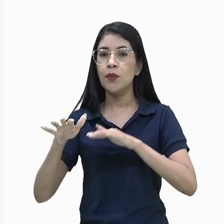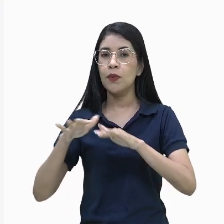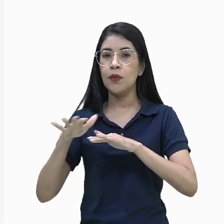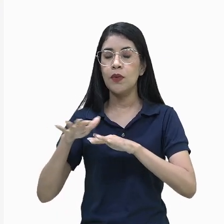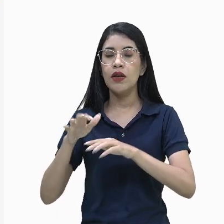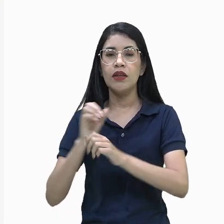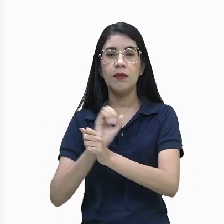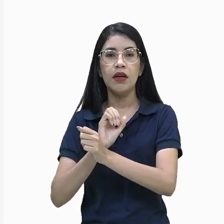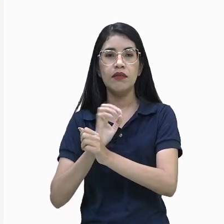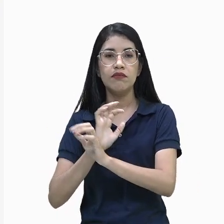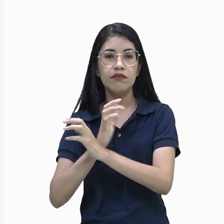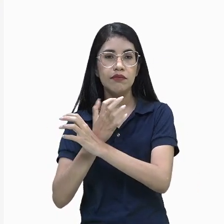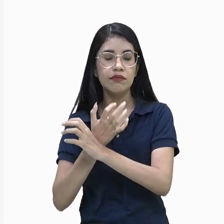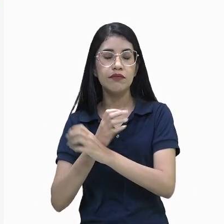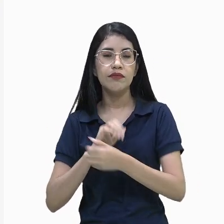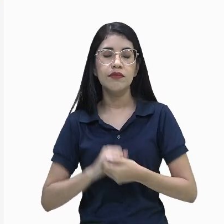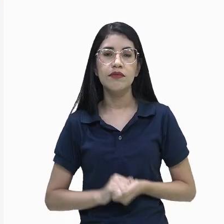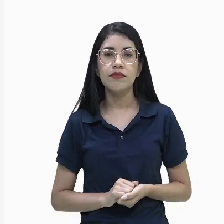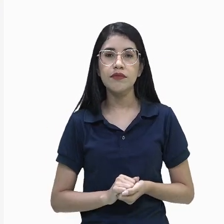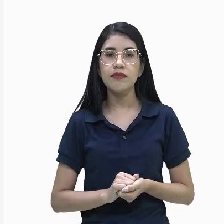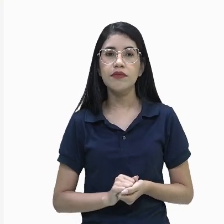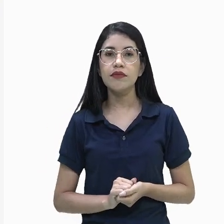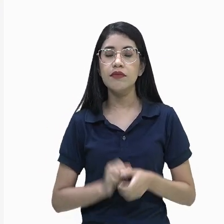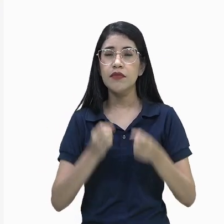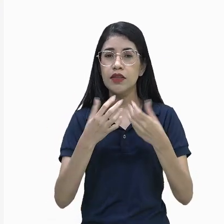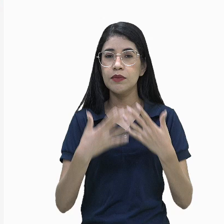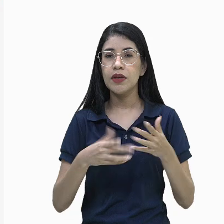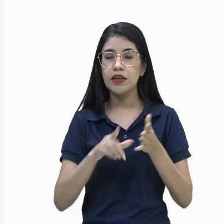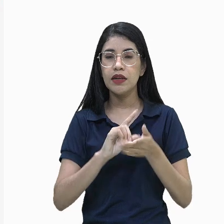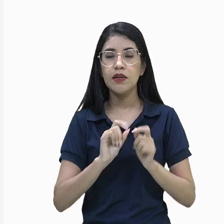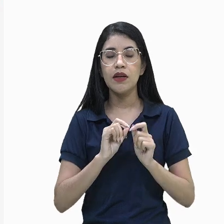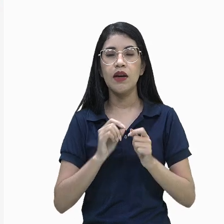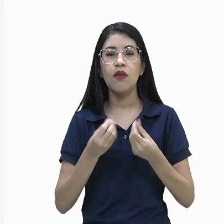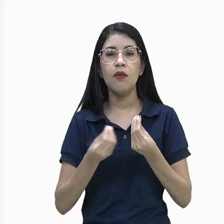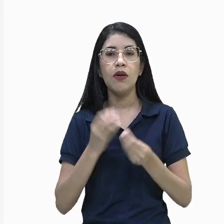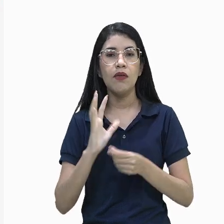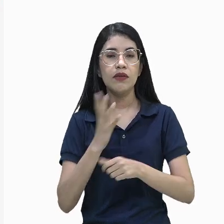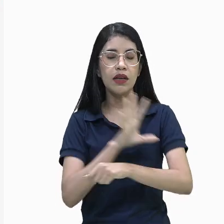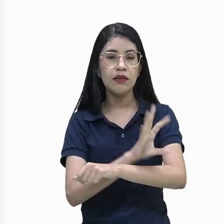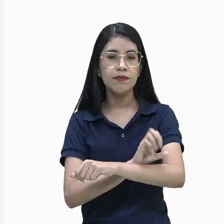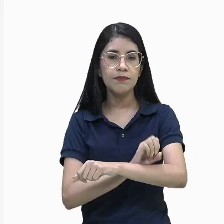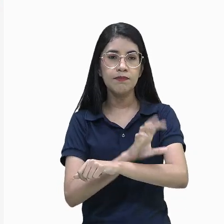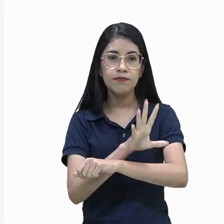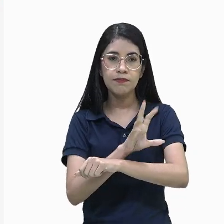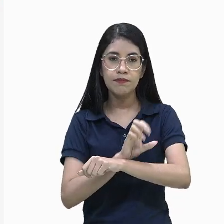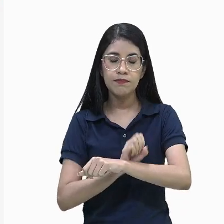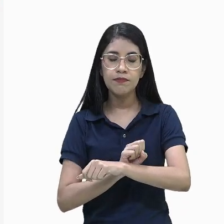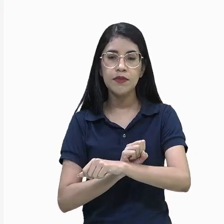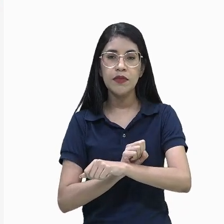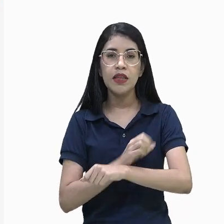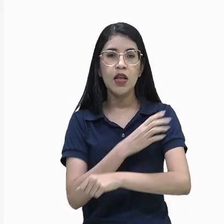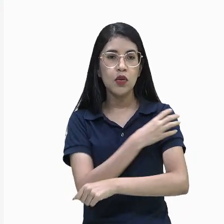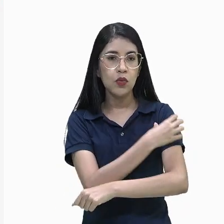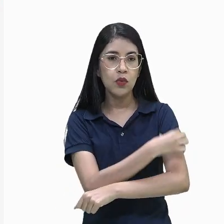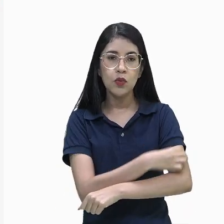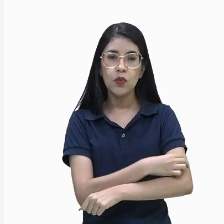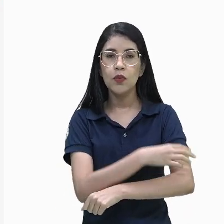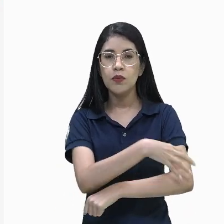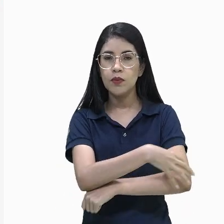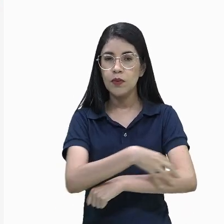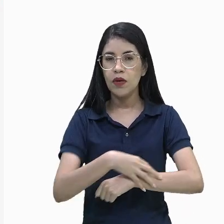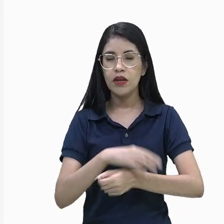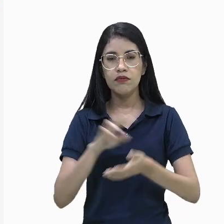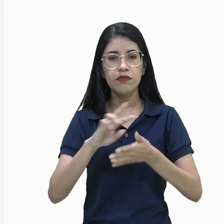para vocês, né? A contração muscular, ela ocorre aí, olha, tanto no bíceps, no tríceps,